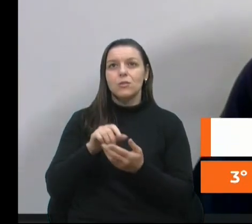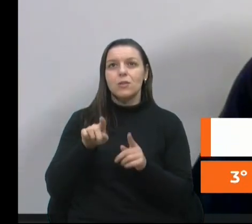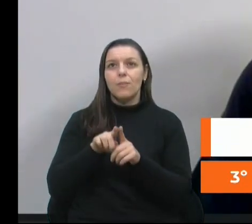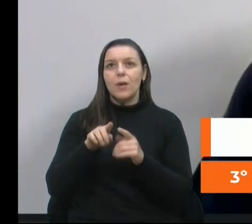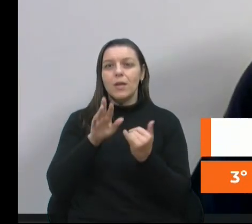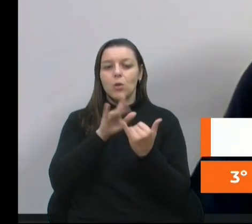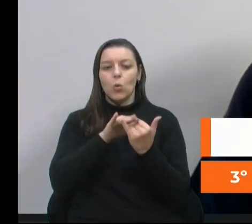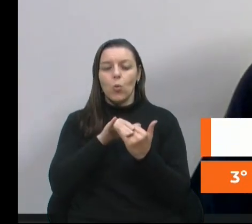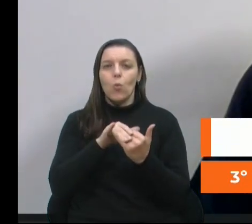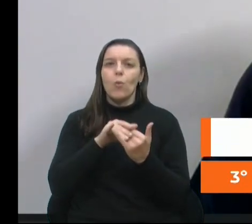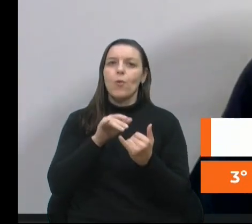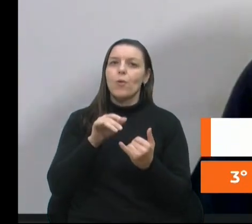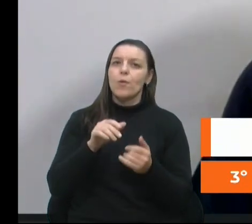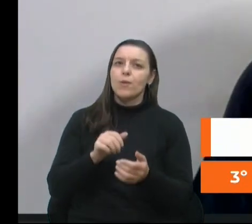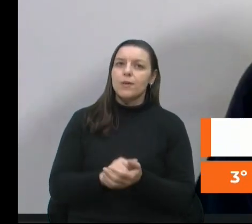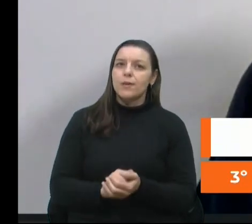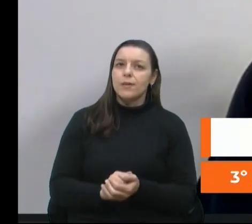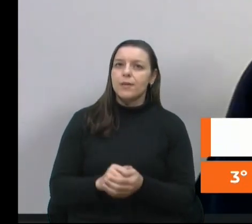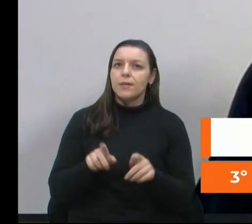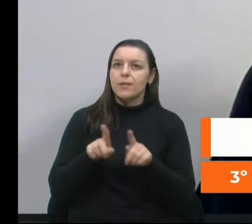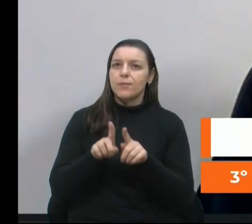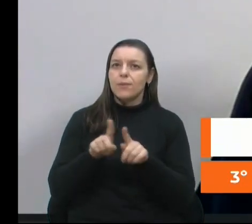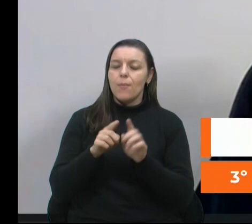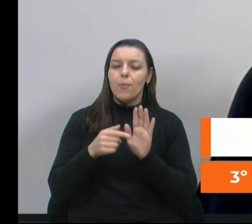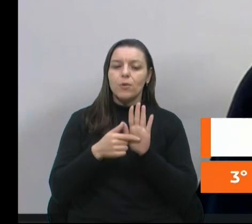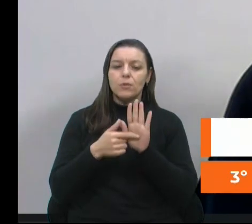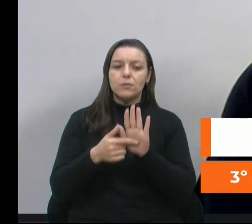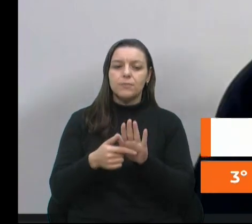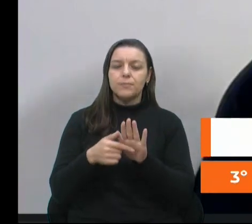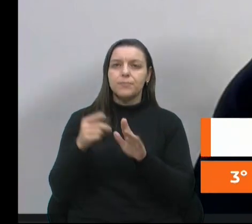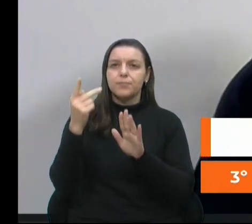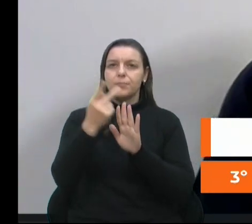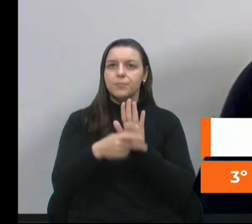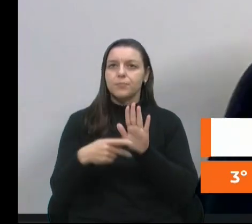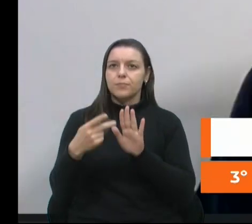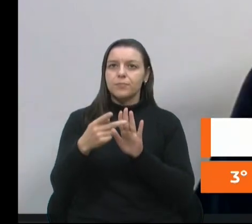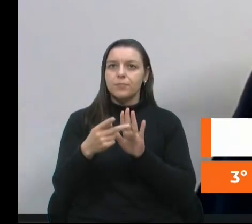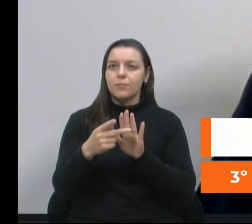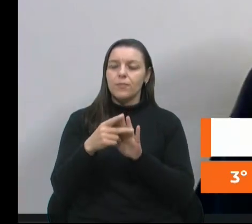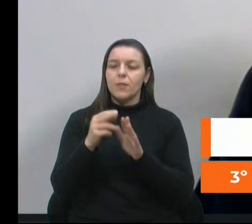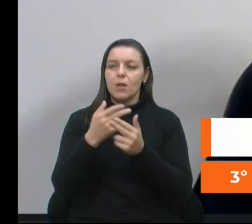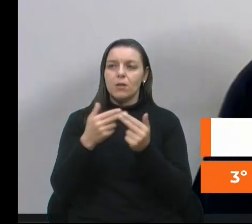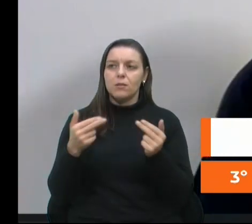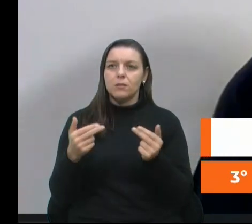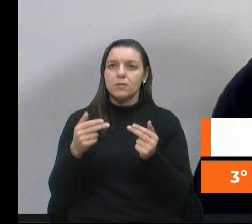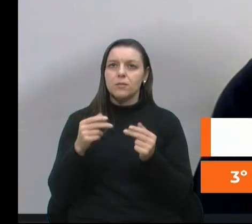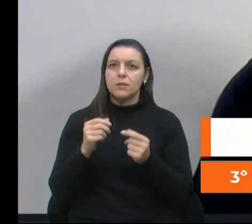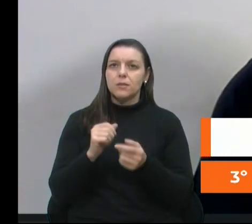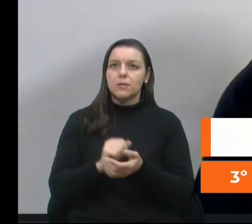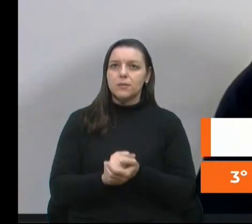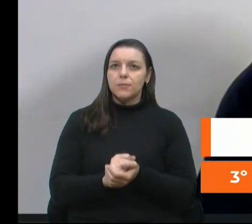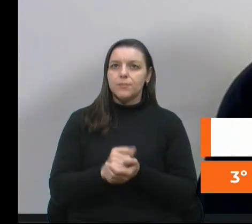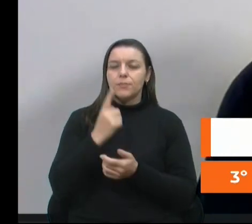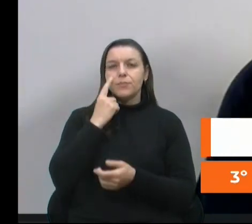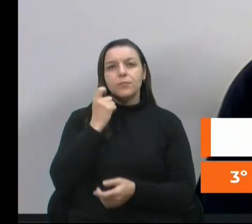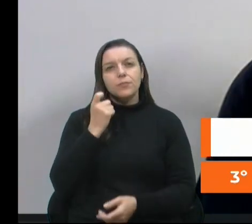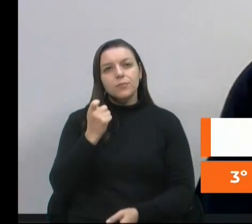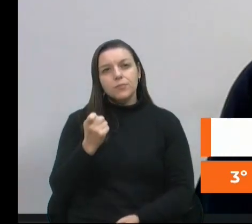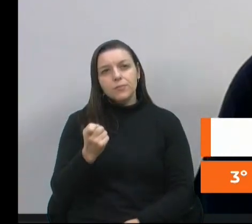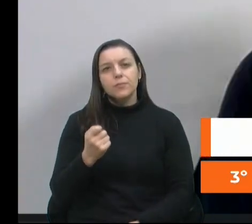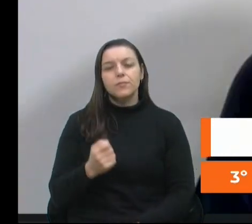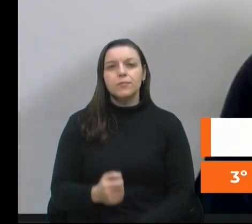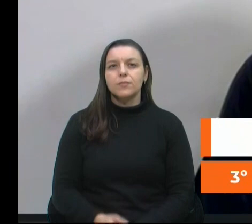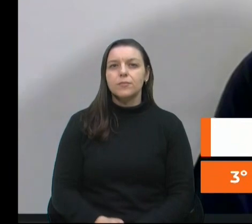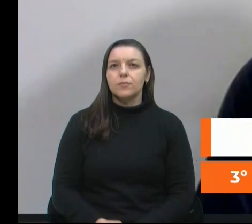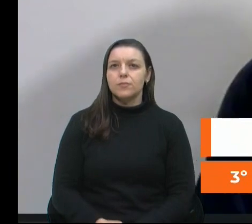influencer, vai ser alguém que está mostrando dentro daquela imagem algo que ele considera ou algo que ela considera interessante ou